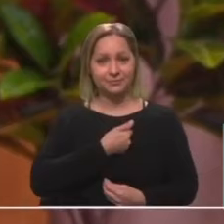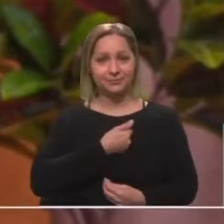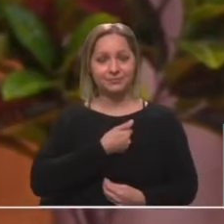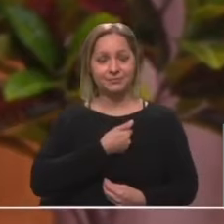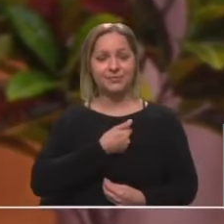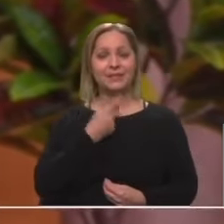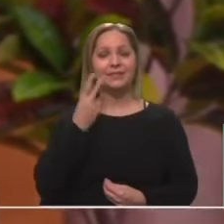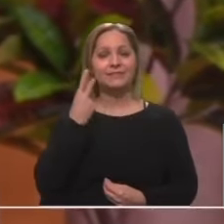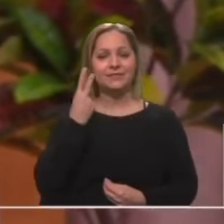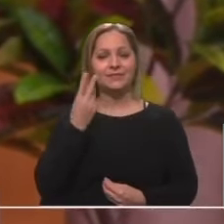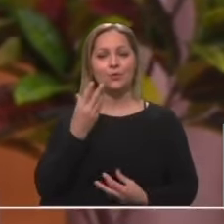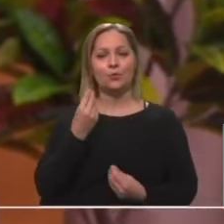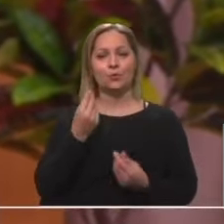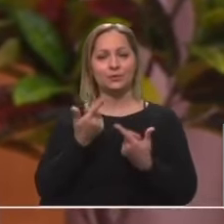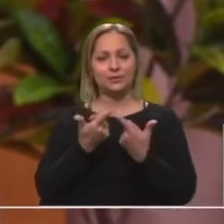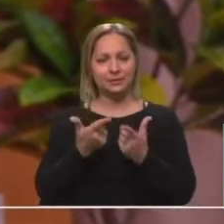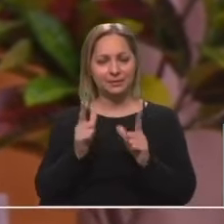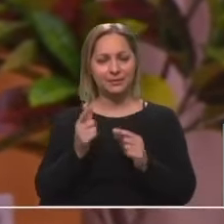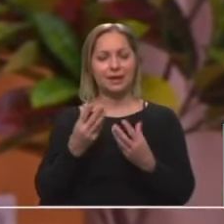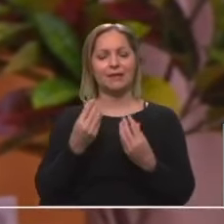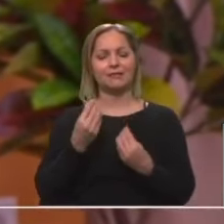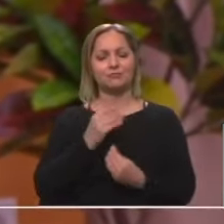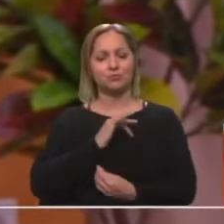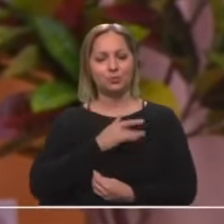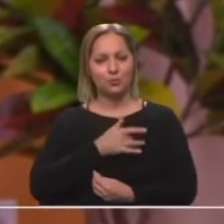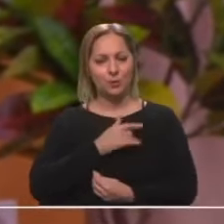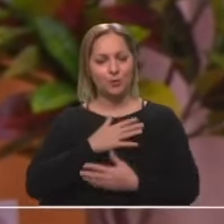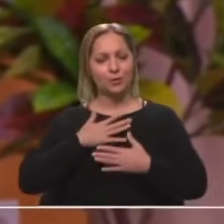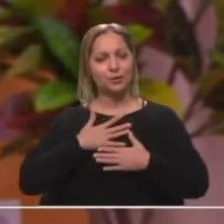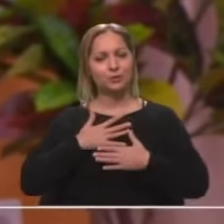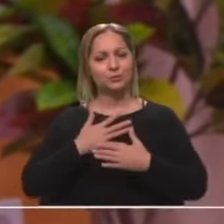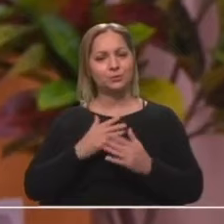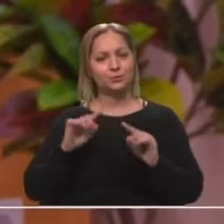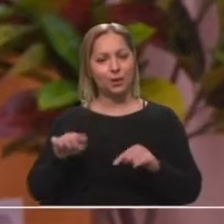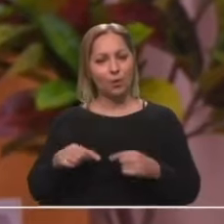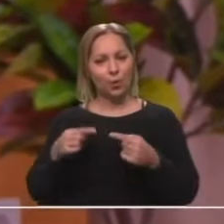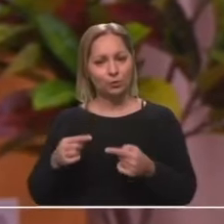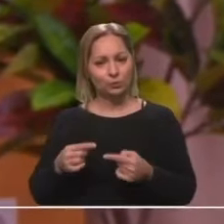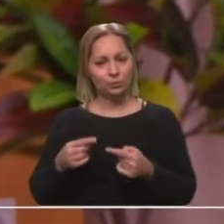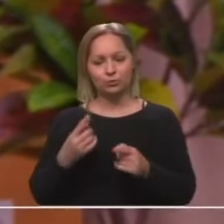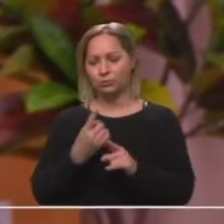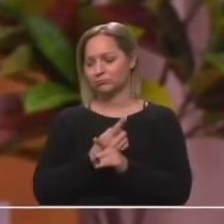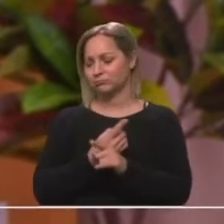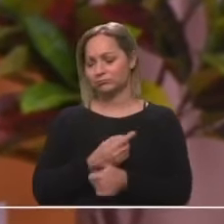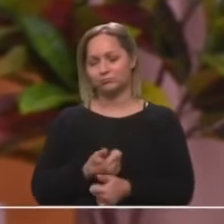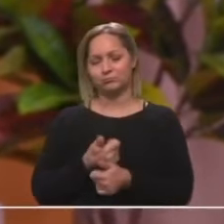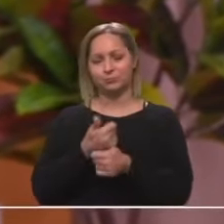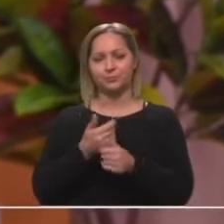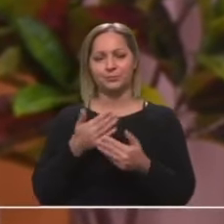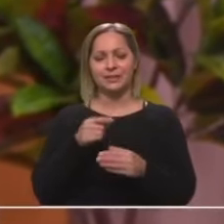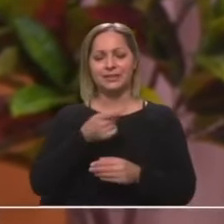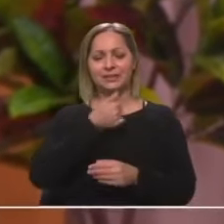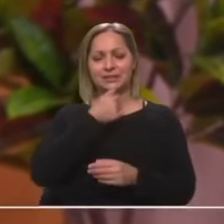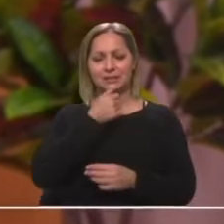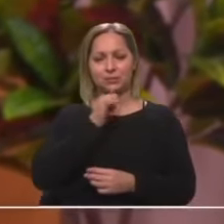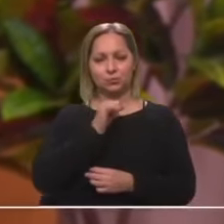com muita liberdade, muito amor, muita disponibilidade aos outros, muitas coisas boas que aconteceram. Mas todas as decisões foram